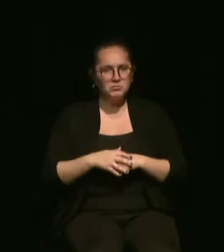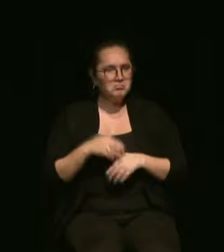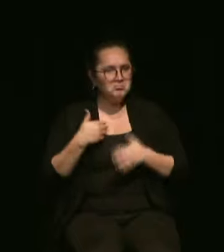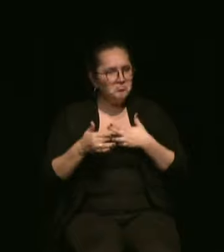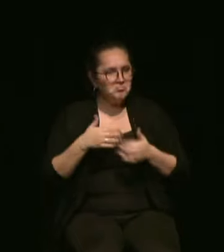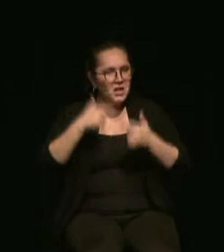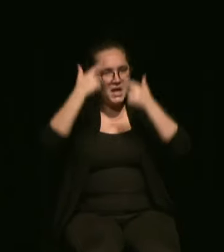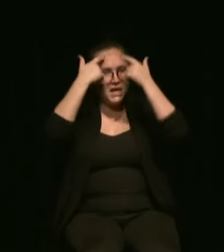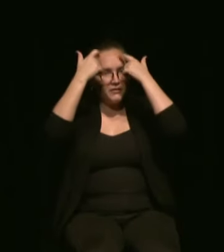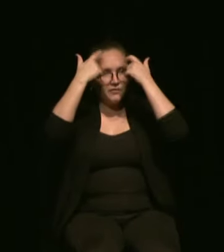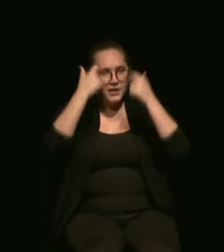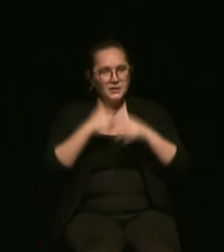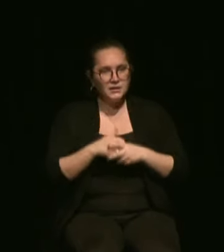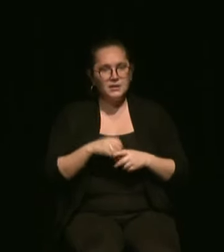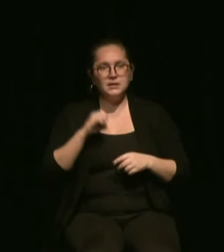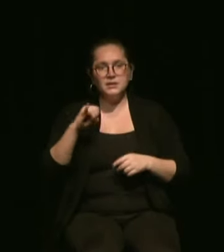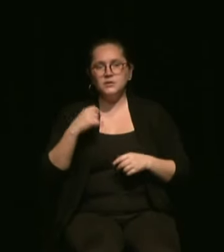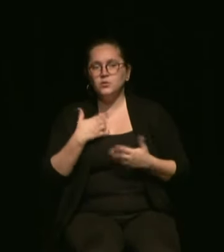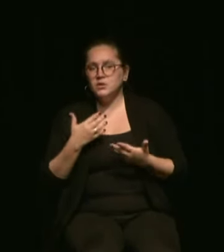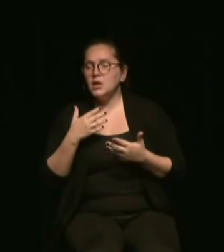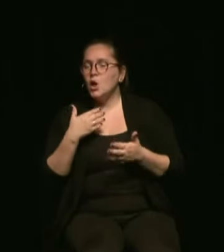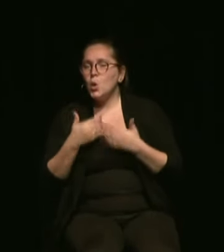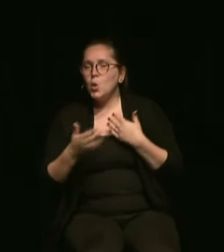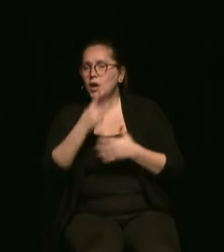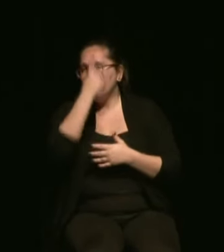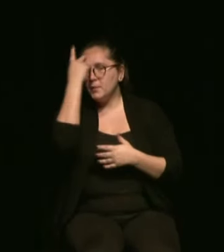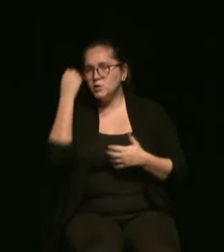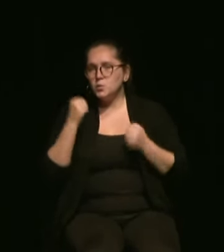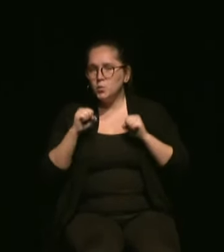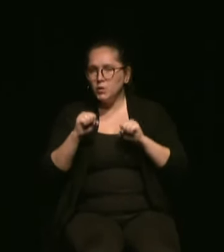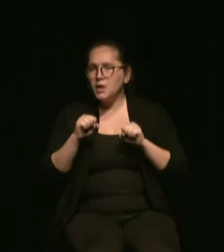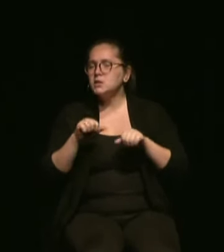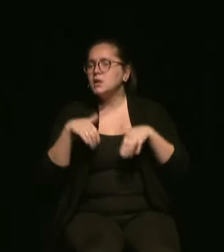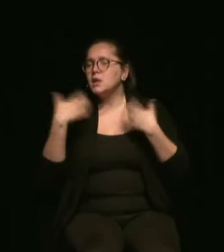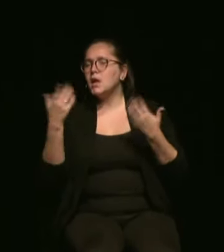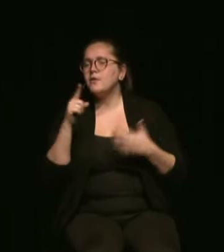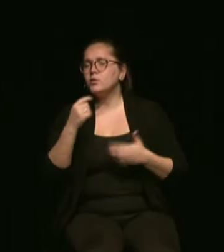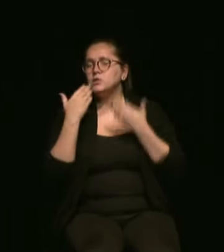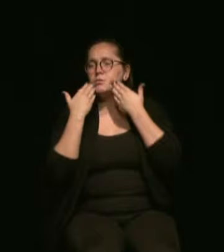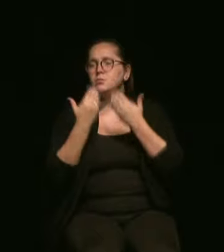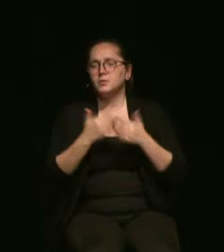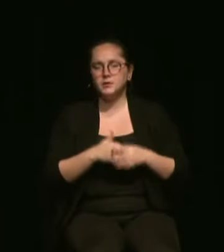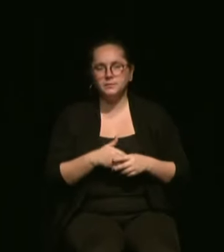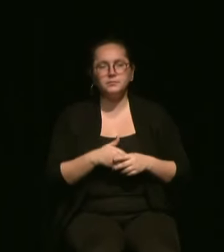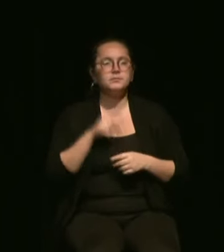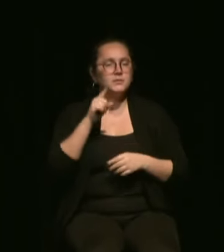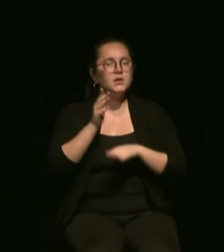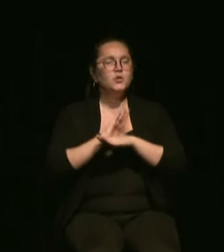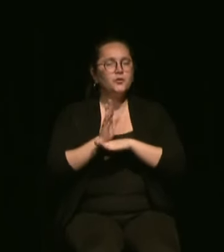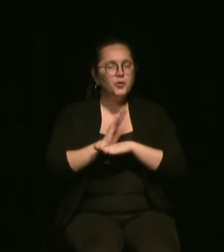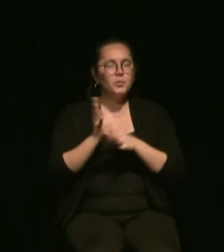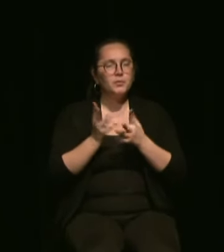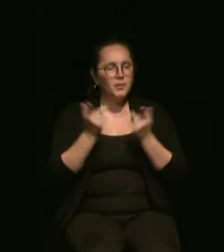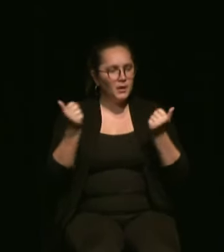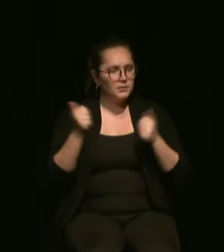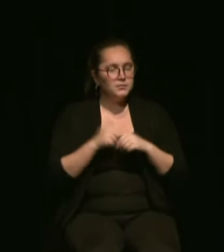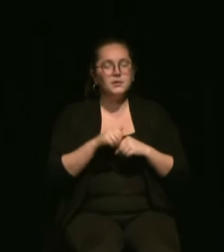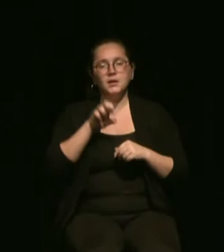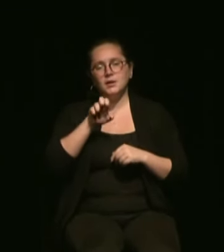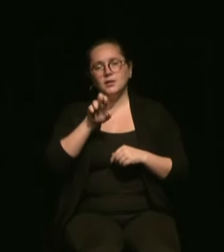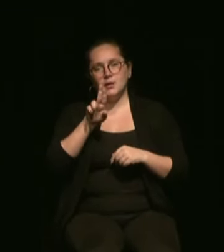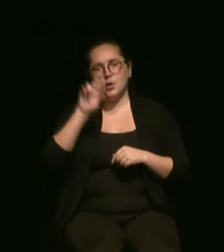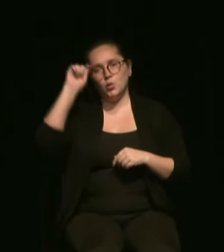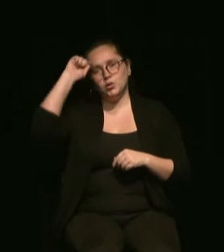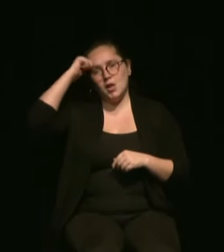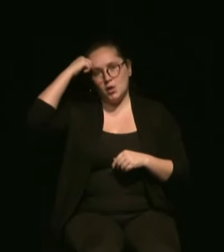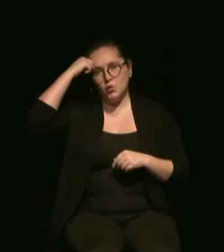ficção. Se você pudesse ser qualquer pessoa, quem você seria? E faz um filme maravilhoso chamado Eu, um Negro,